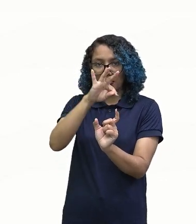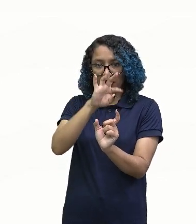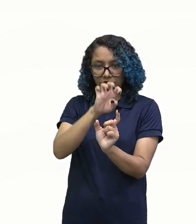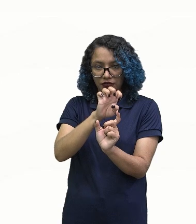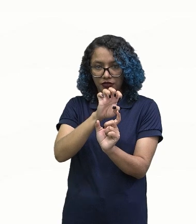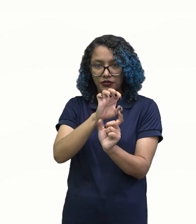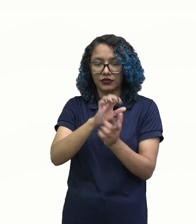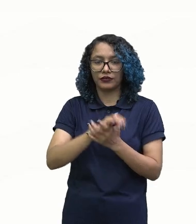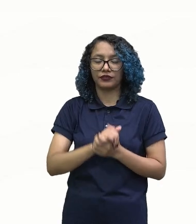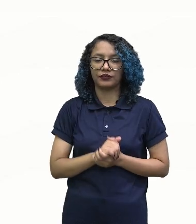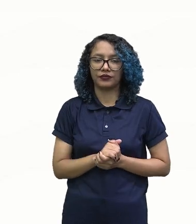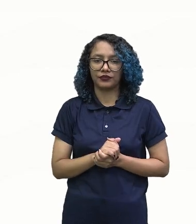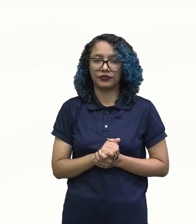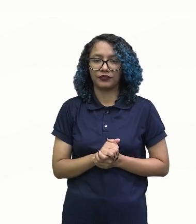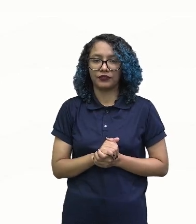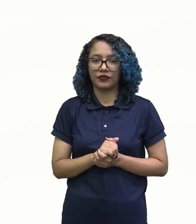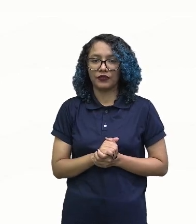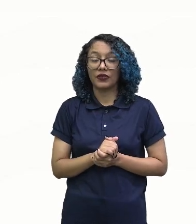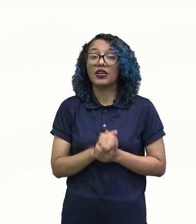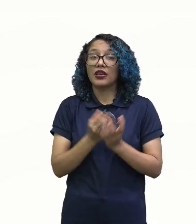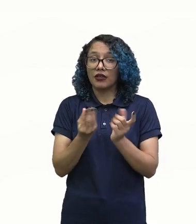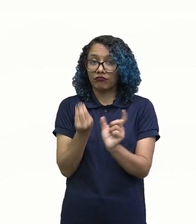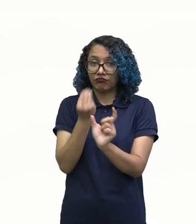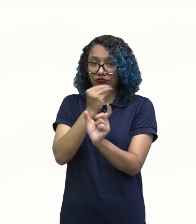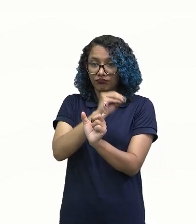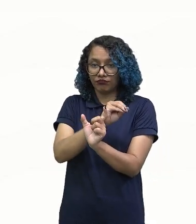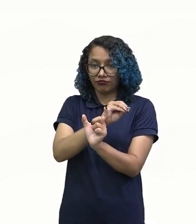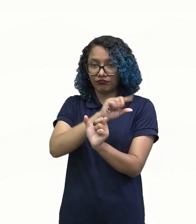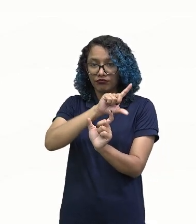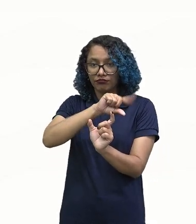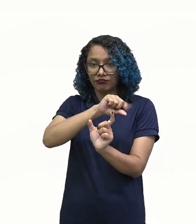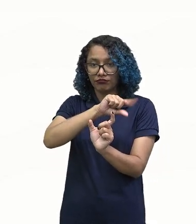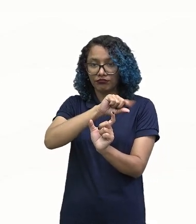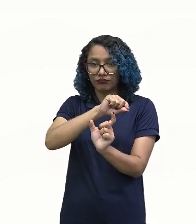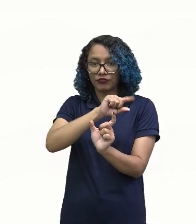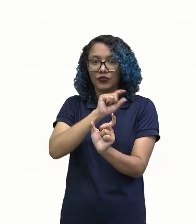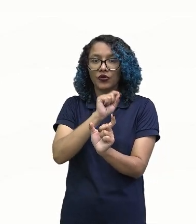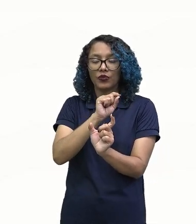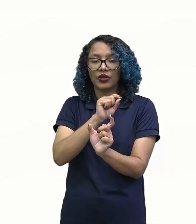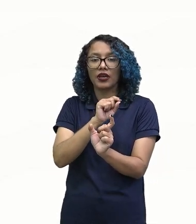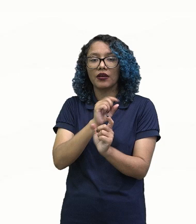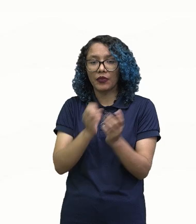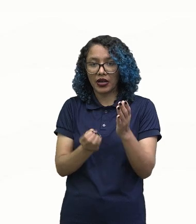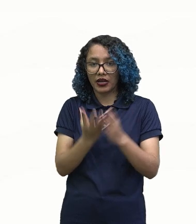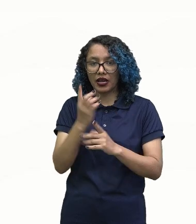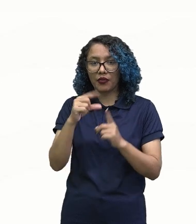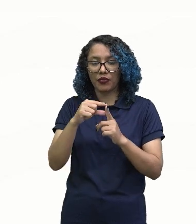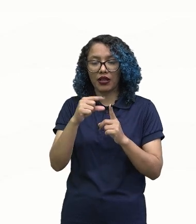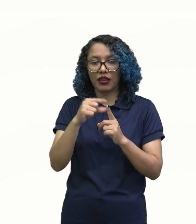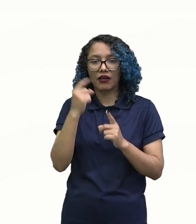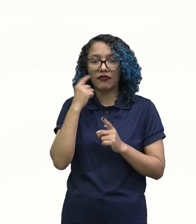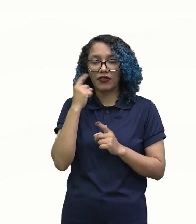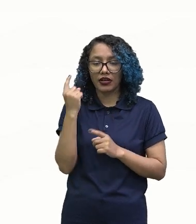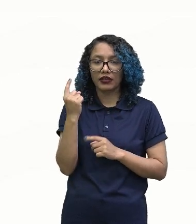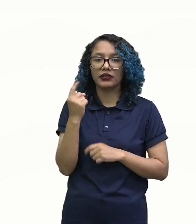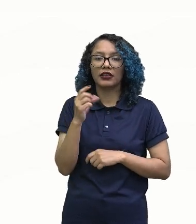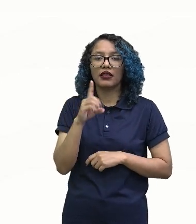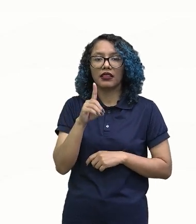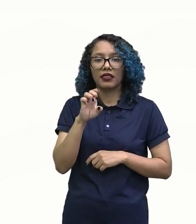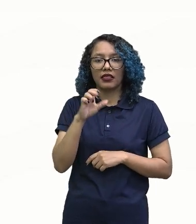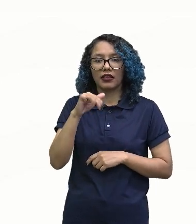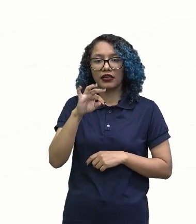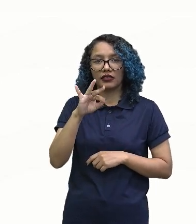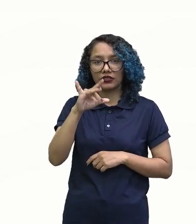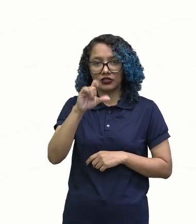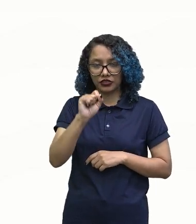né? E aí você vai colocar um sufixo nela para formar a palavra dentista, que é justamente agora com o